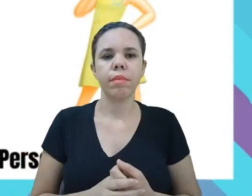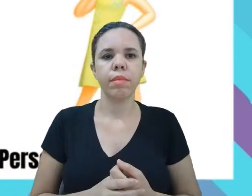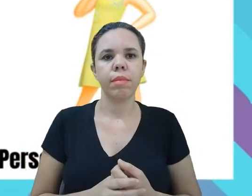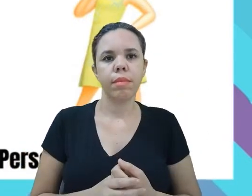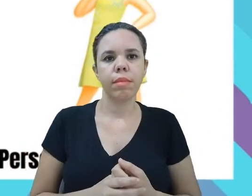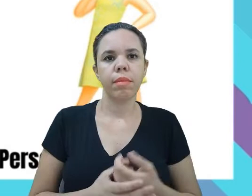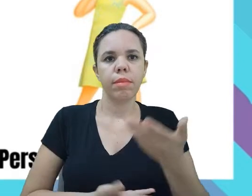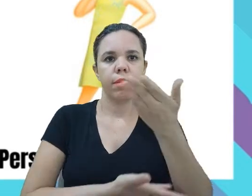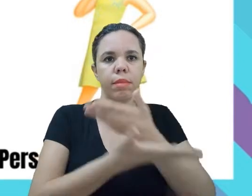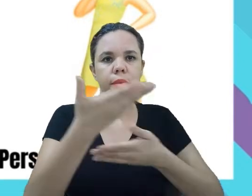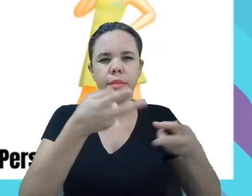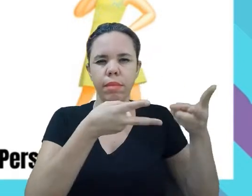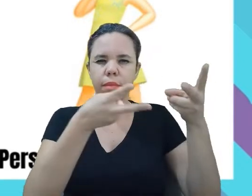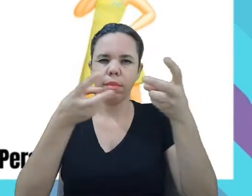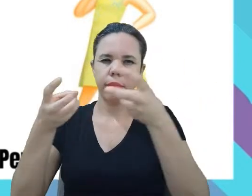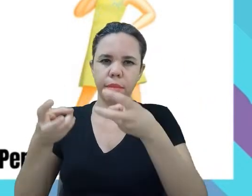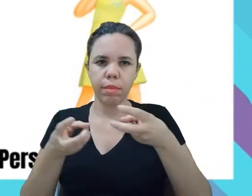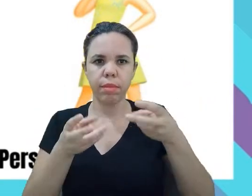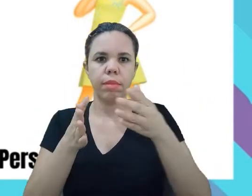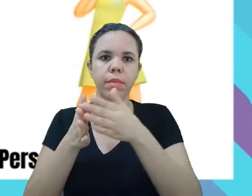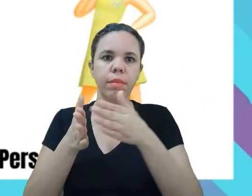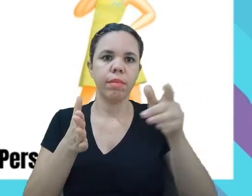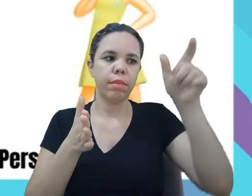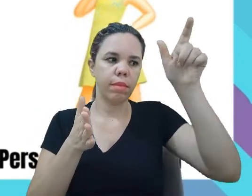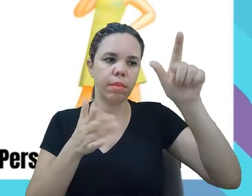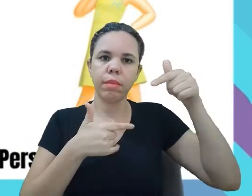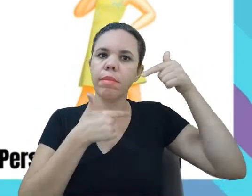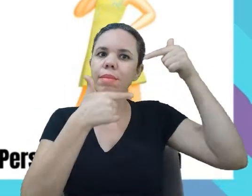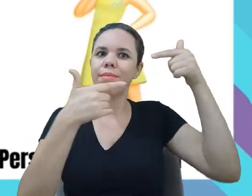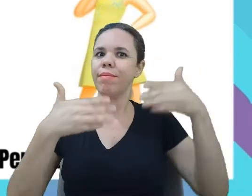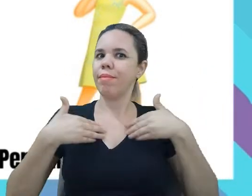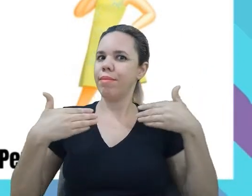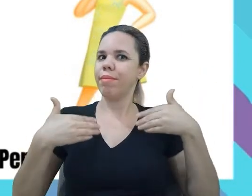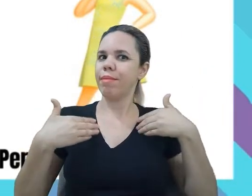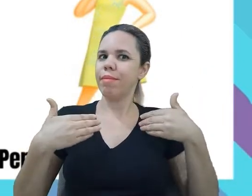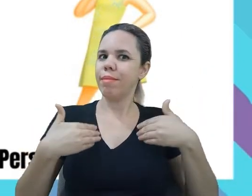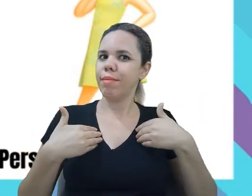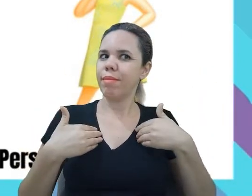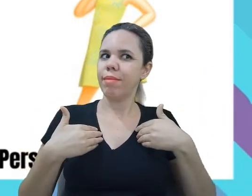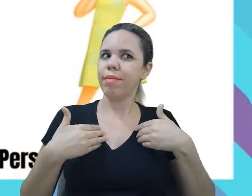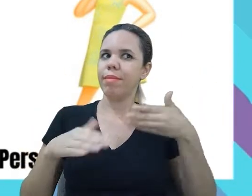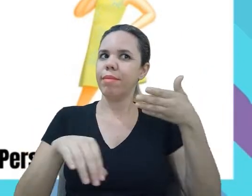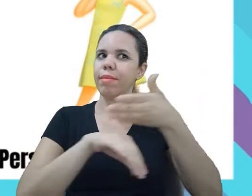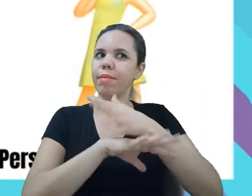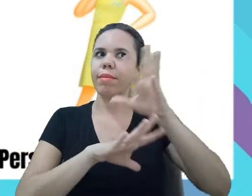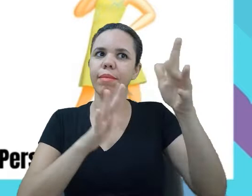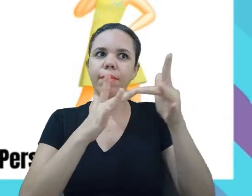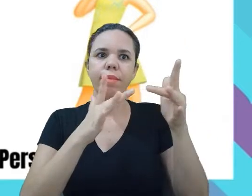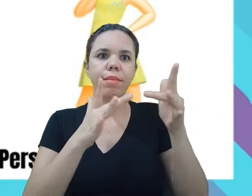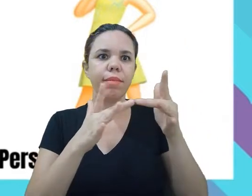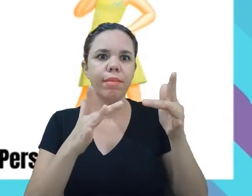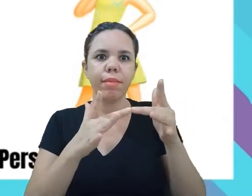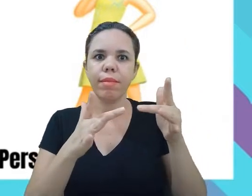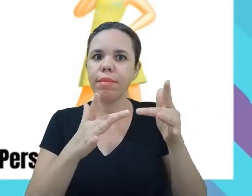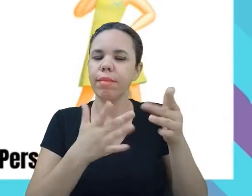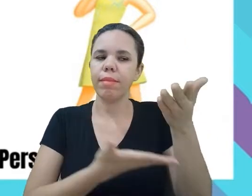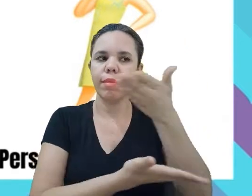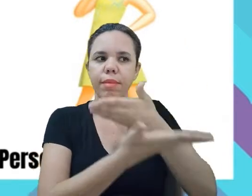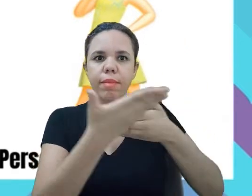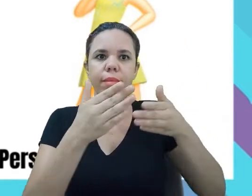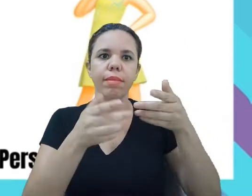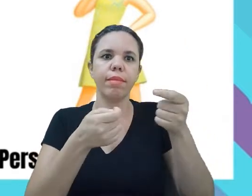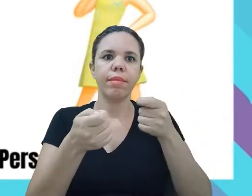é ameaçado. É importante ressaltar que esse controle não é o controle do rígido, é o controle do psicopata. Ele está relacionado